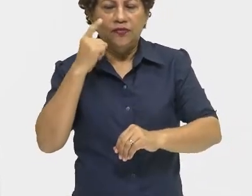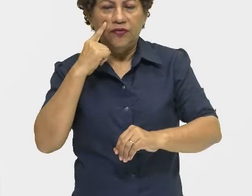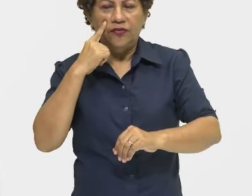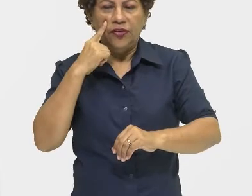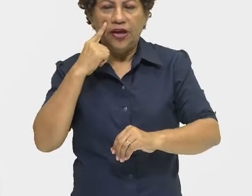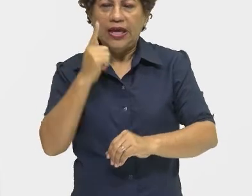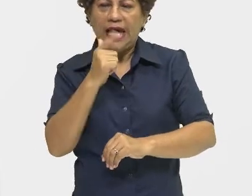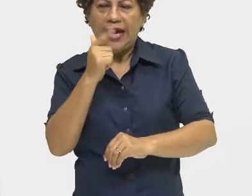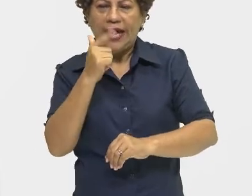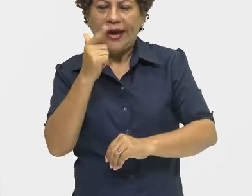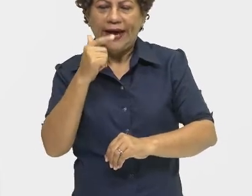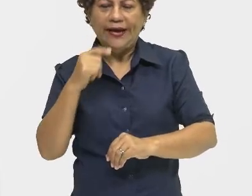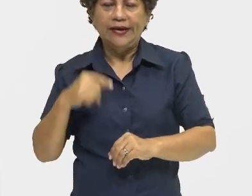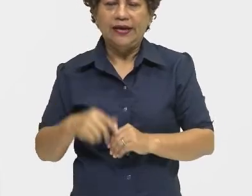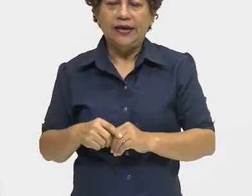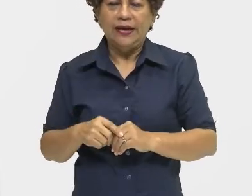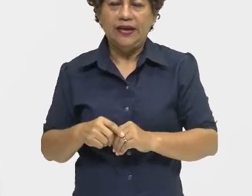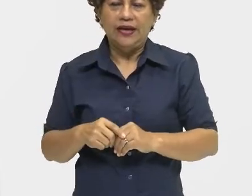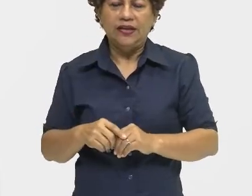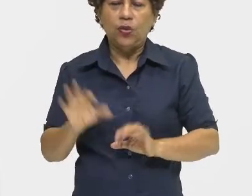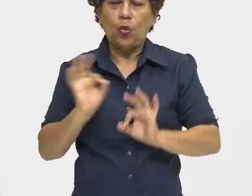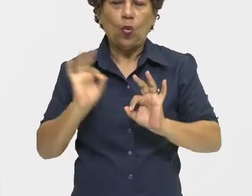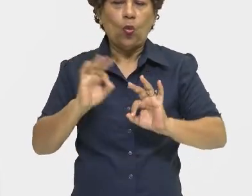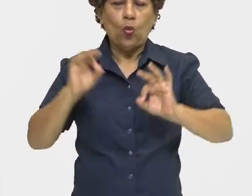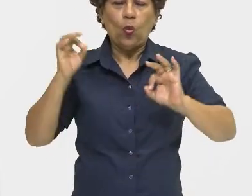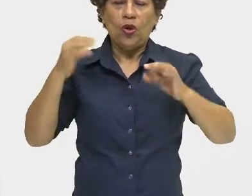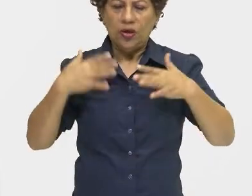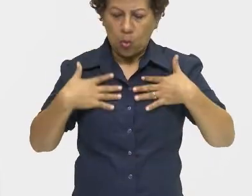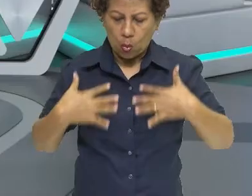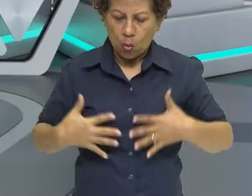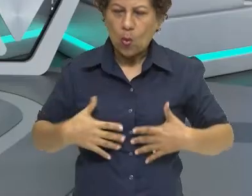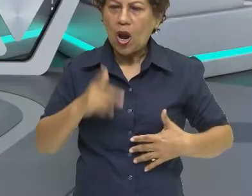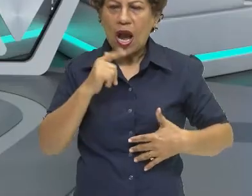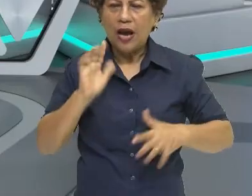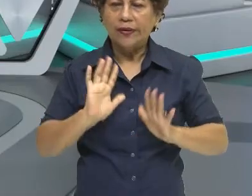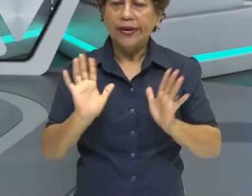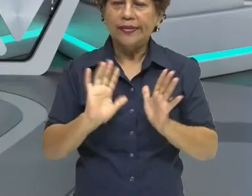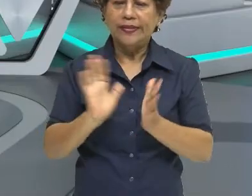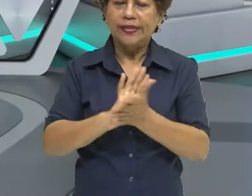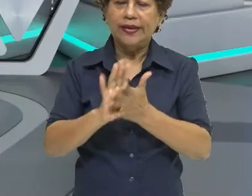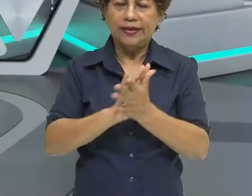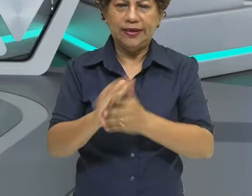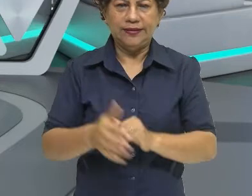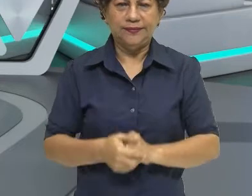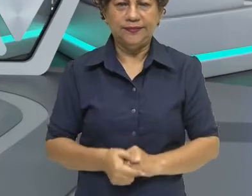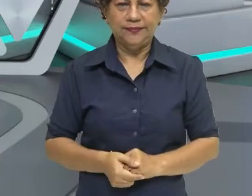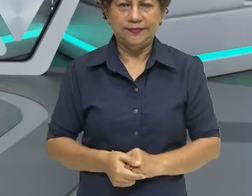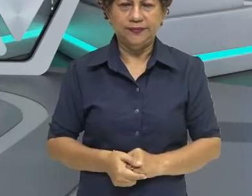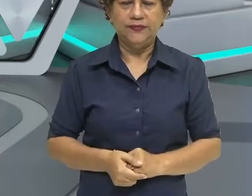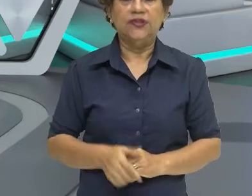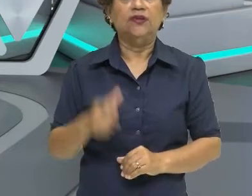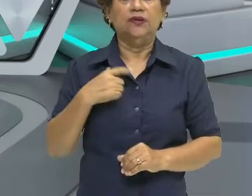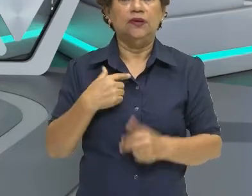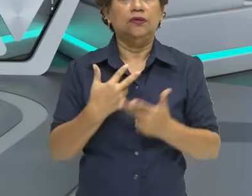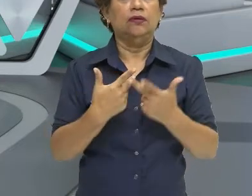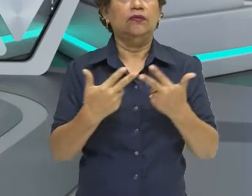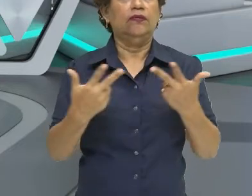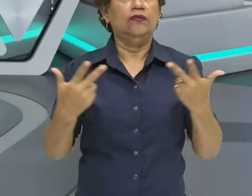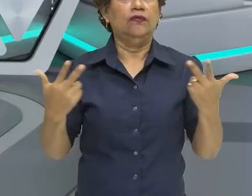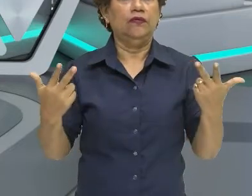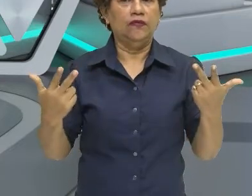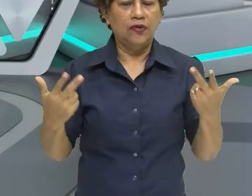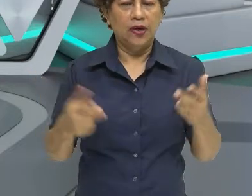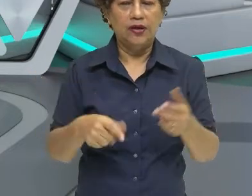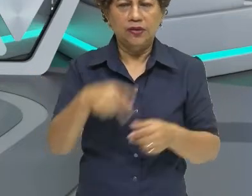molha. Então, esses são só alguns exemplos, né, de adivinhas que nós temos. São várias. Dá um Google aí,